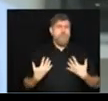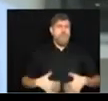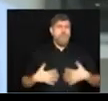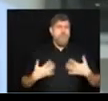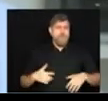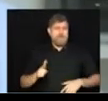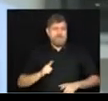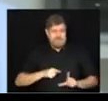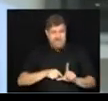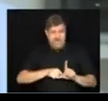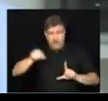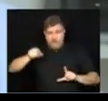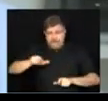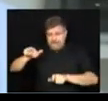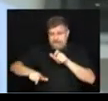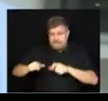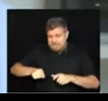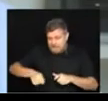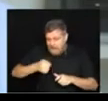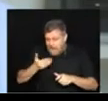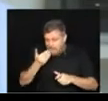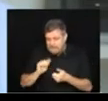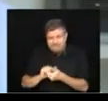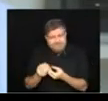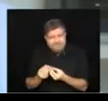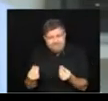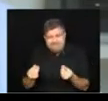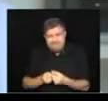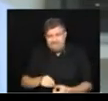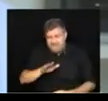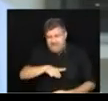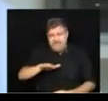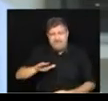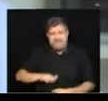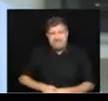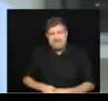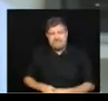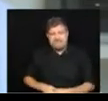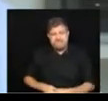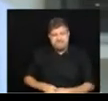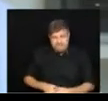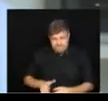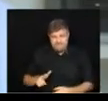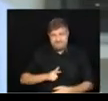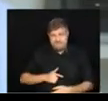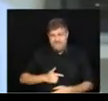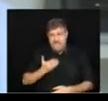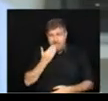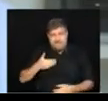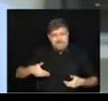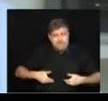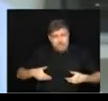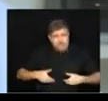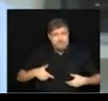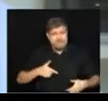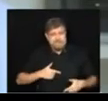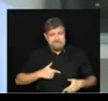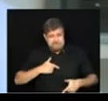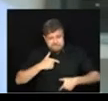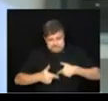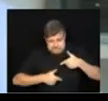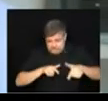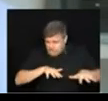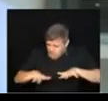o índice de subnutrição de crianças de baixa idade. Então, há uma necessidade de mobilização